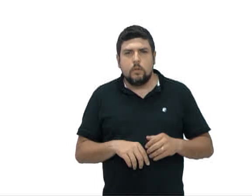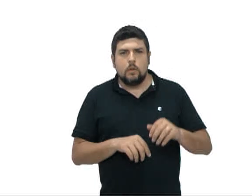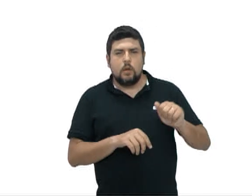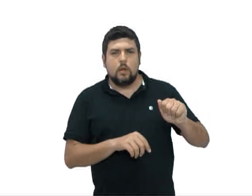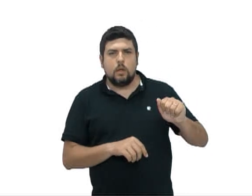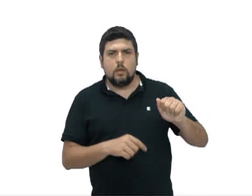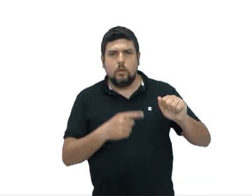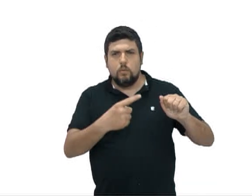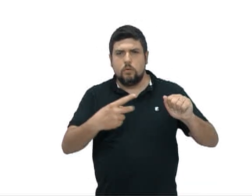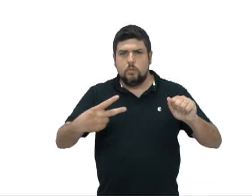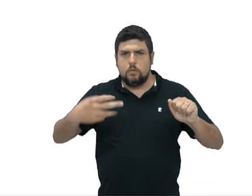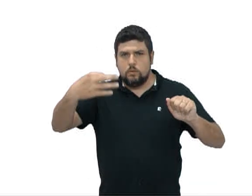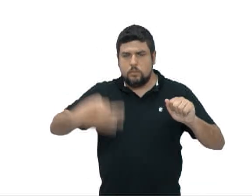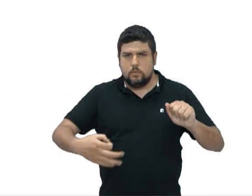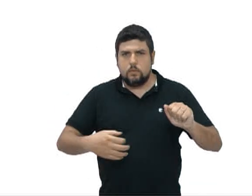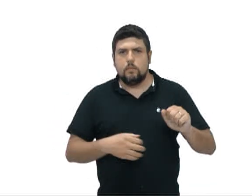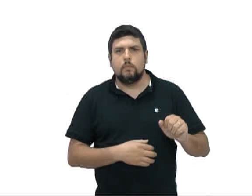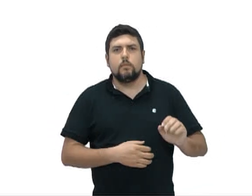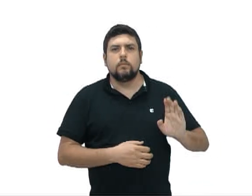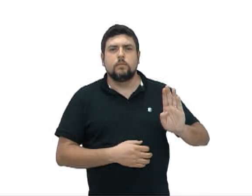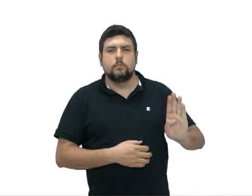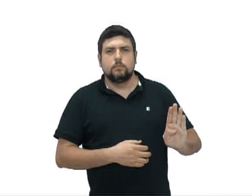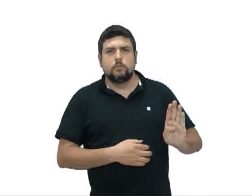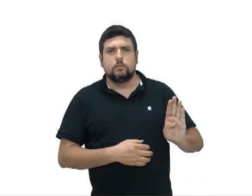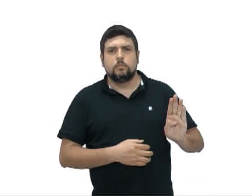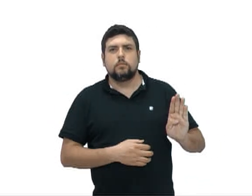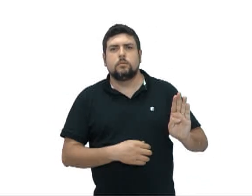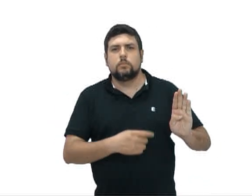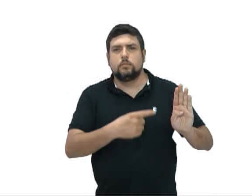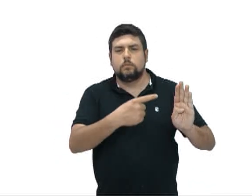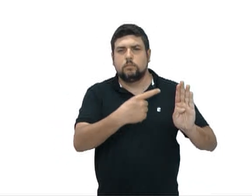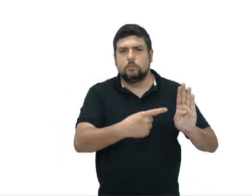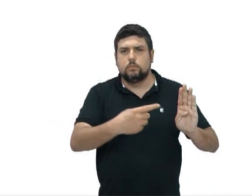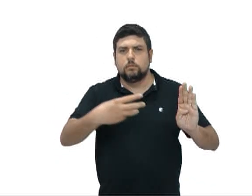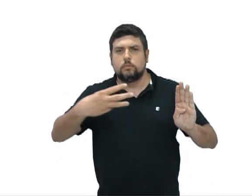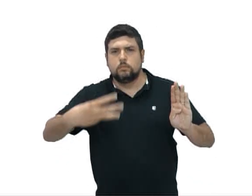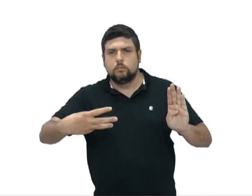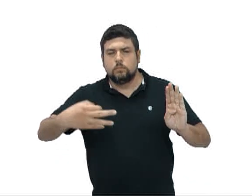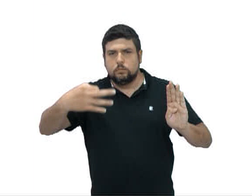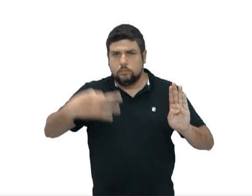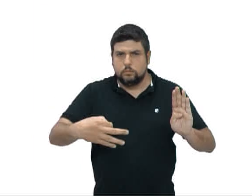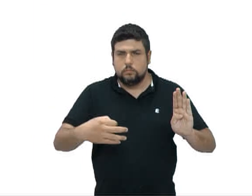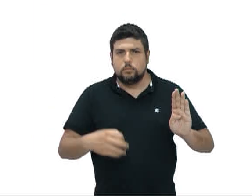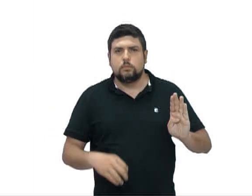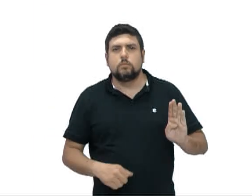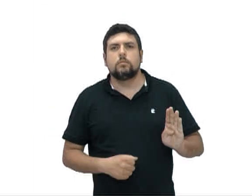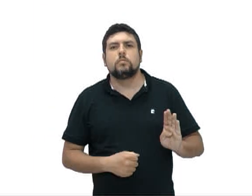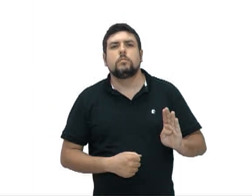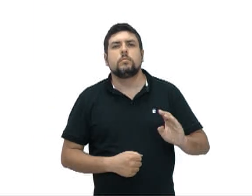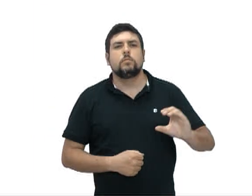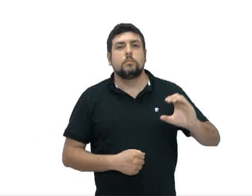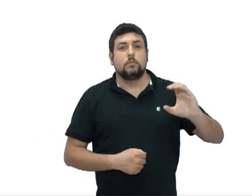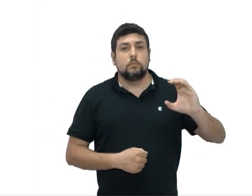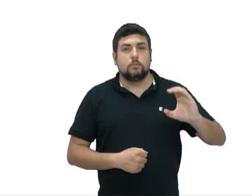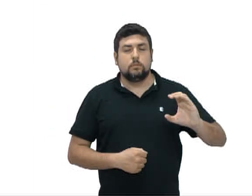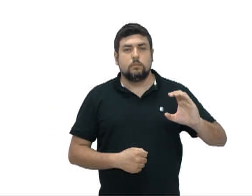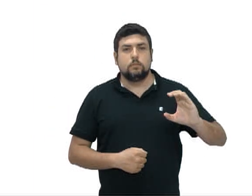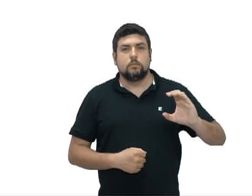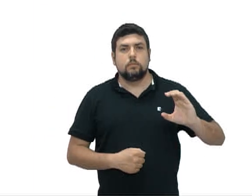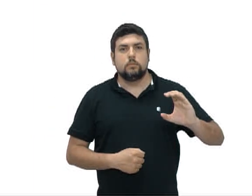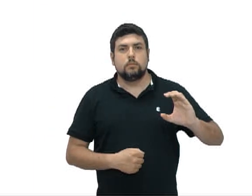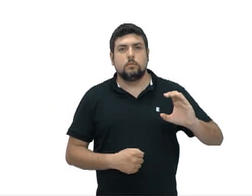alternativa 1 e 2 estão corretas? B, somente 1 e a terceira estão corretas? A primeira e a terceira? Ou